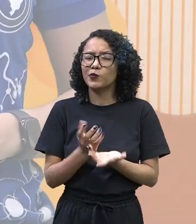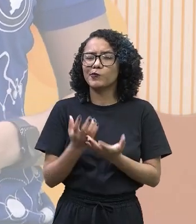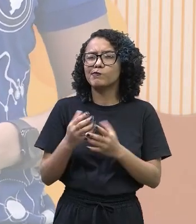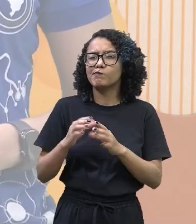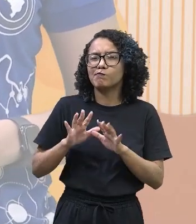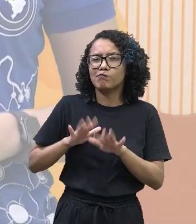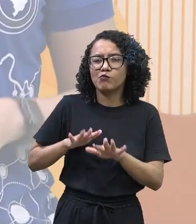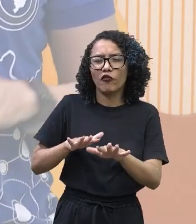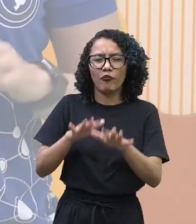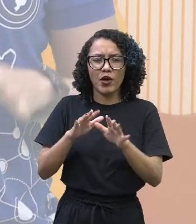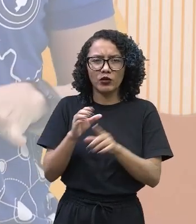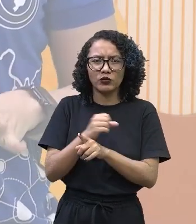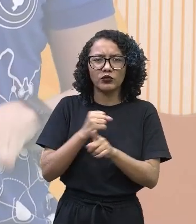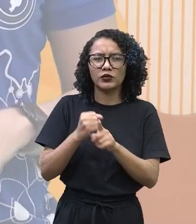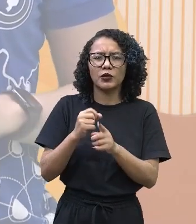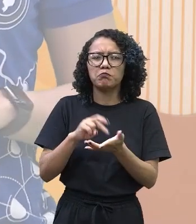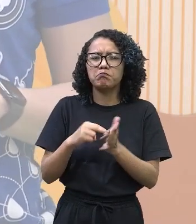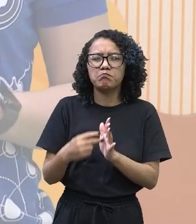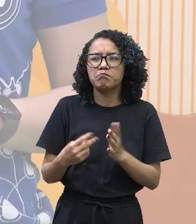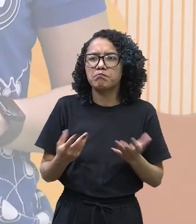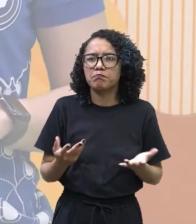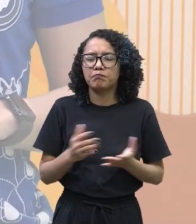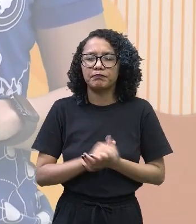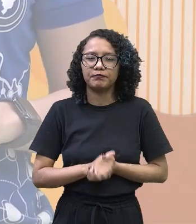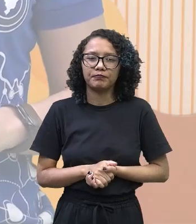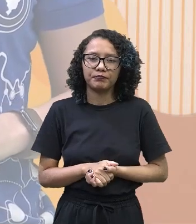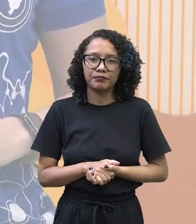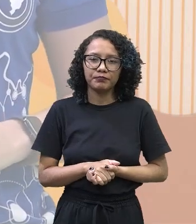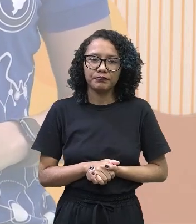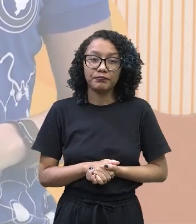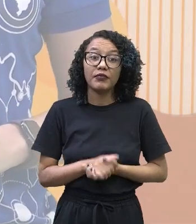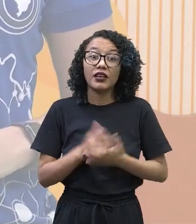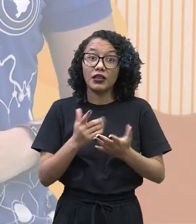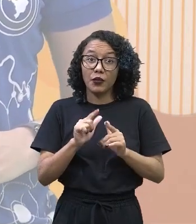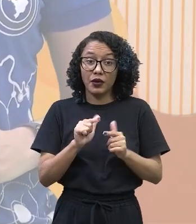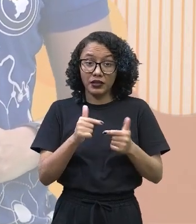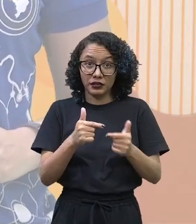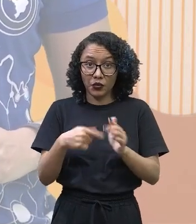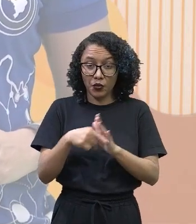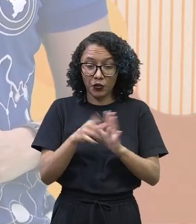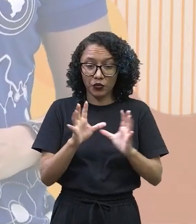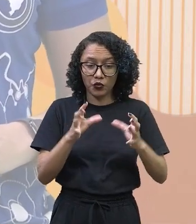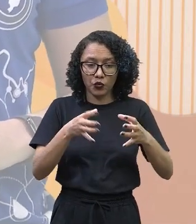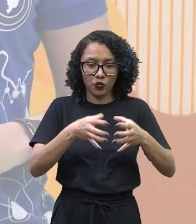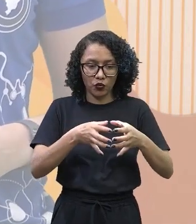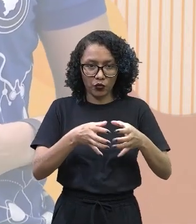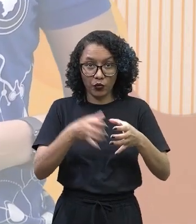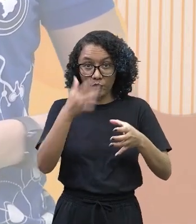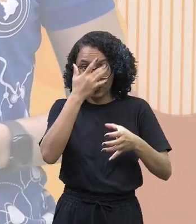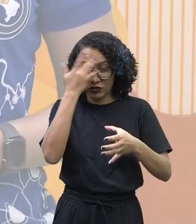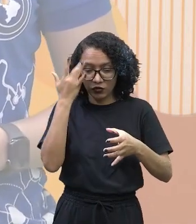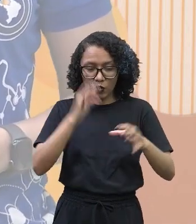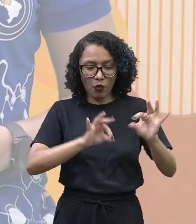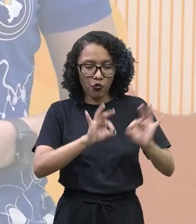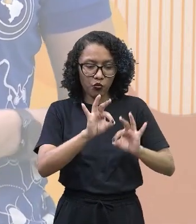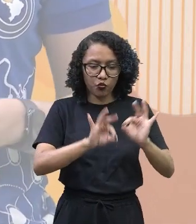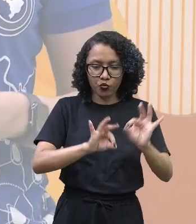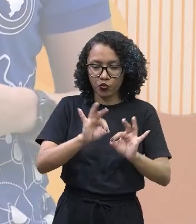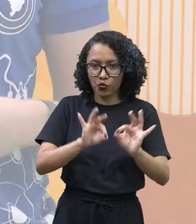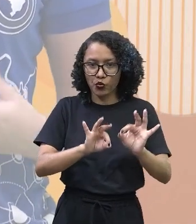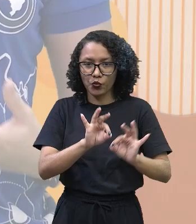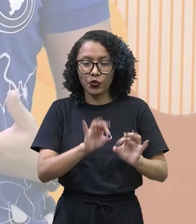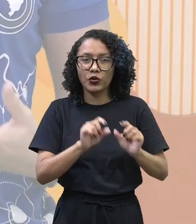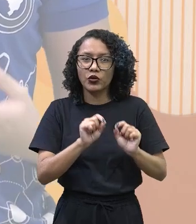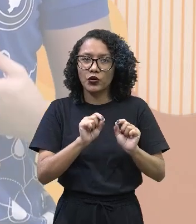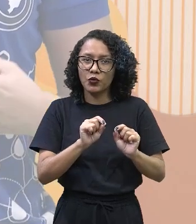movimentos sociais? Bom, os movimentos sociais são ações coletivas organizadas por grupos de pessoas que